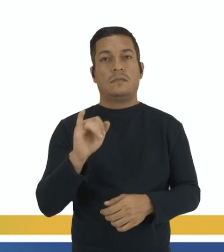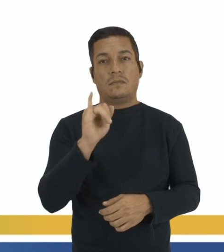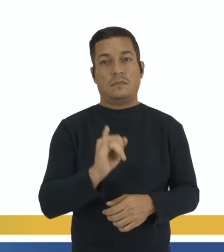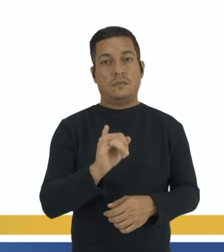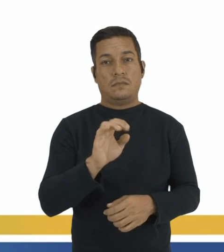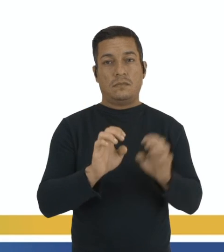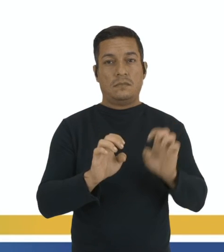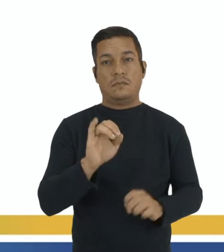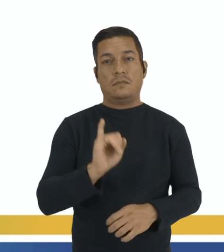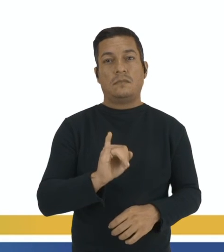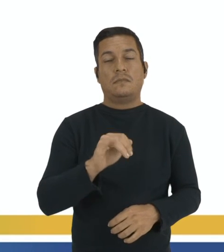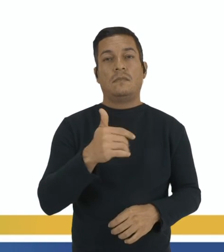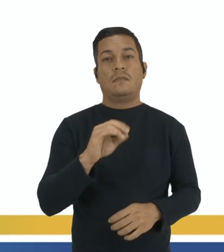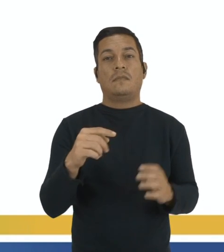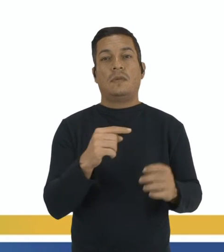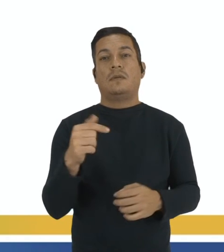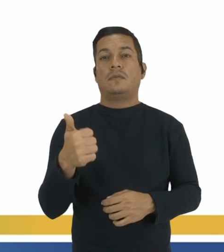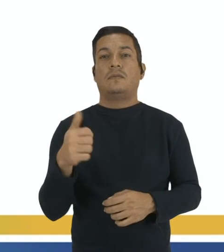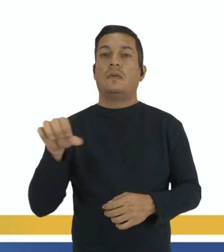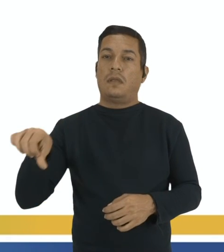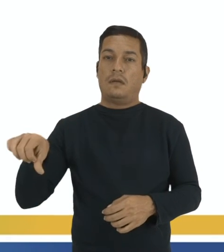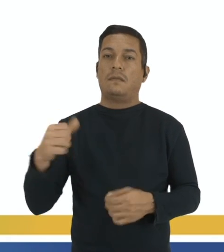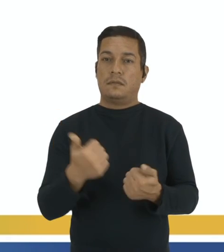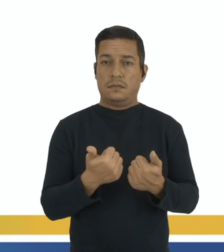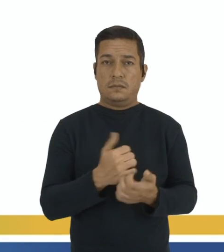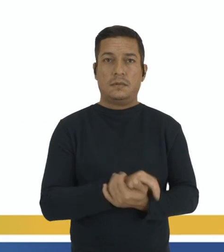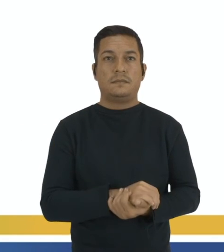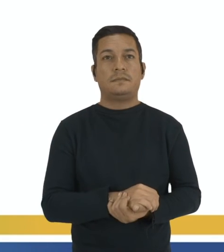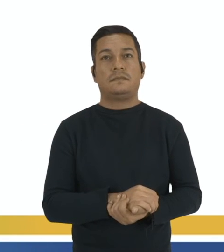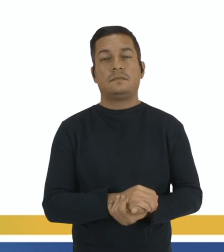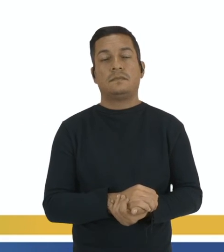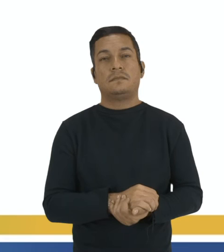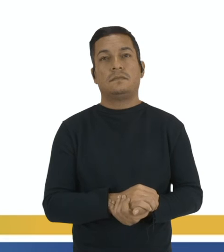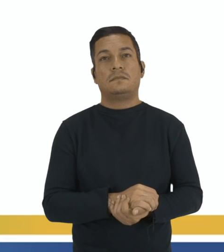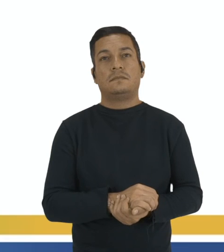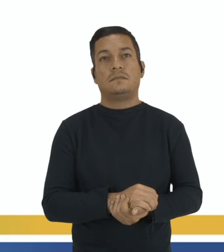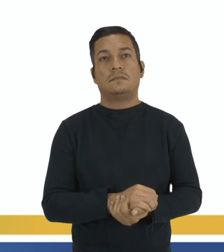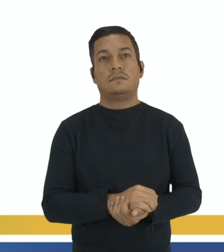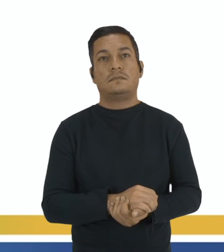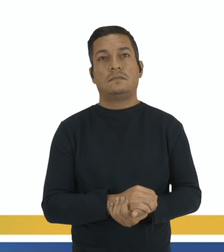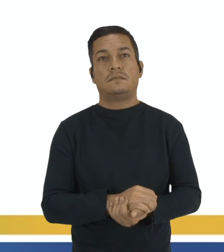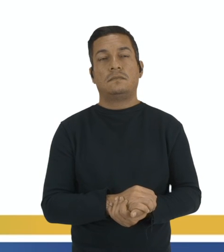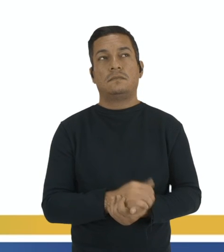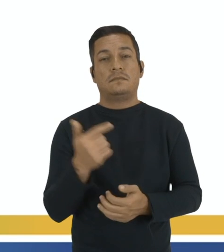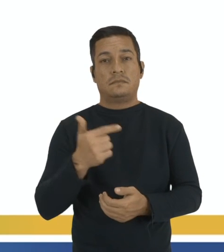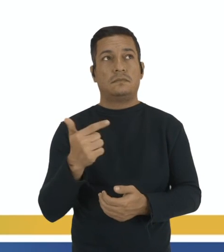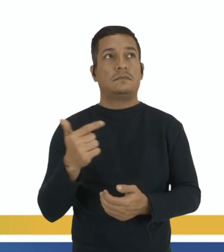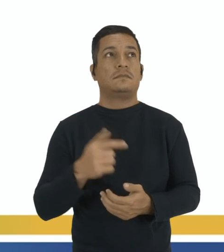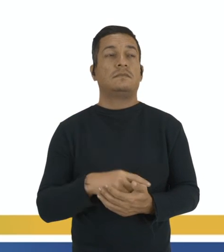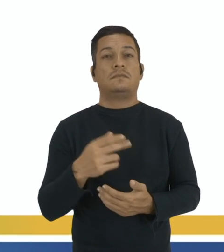esquerda, então 10 menos 1 seria 9. Tudo bem? Então vamos lá para a segunda questão.